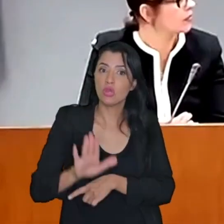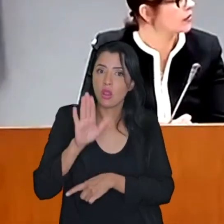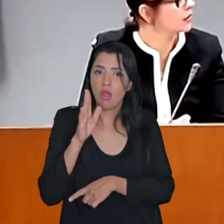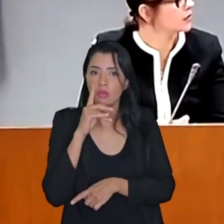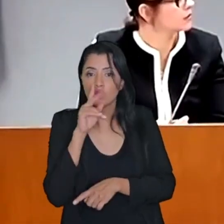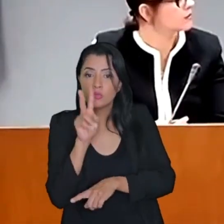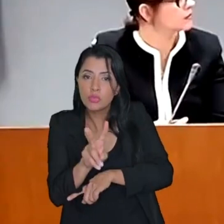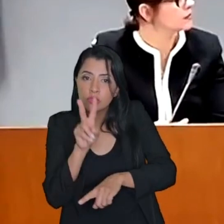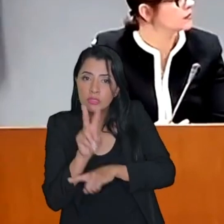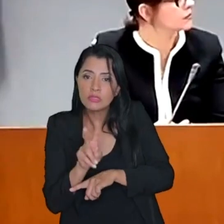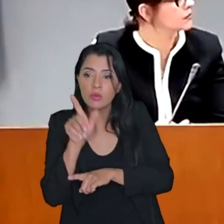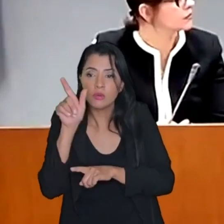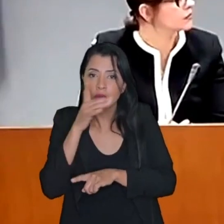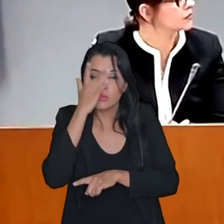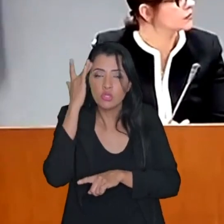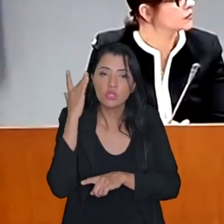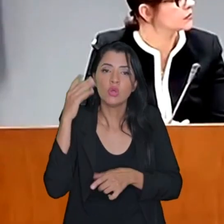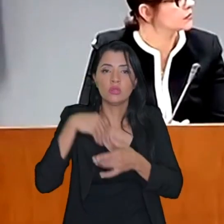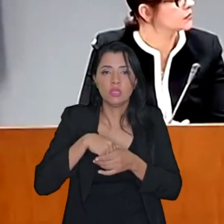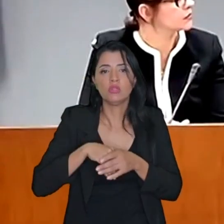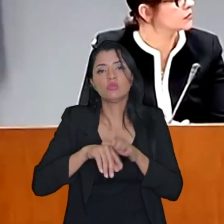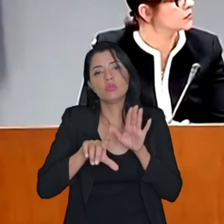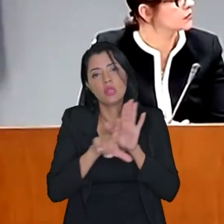e dos direitos do titular previstos na